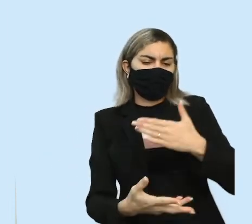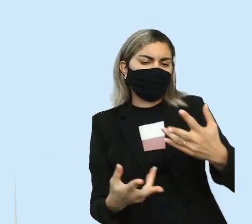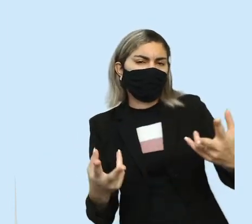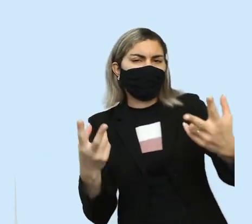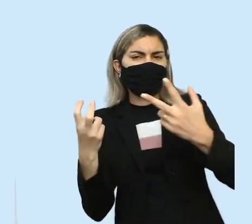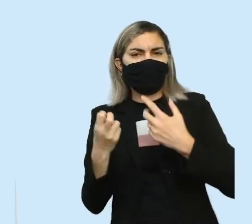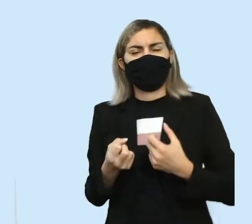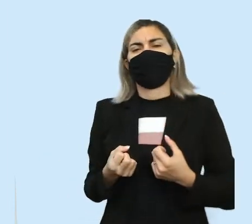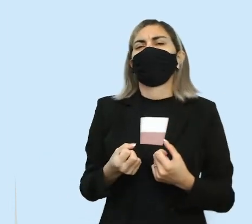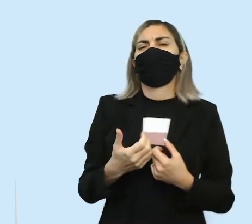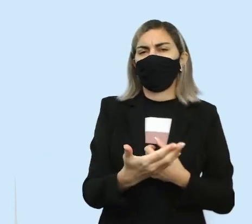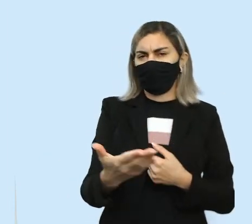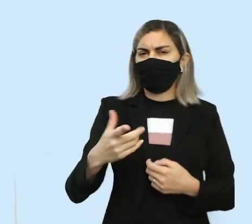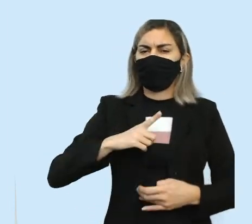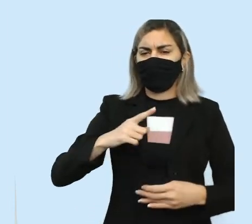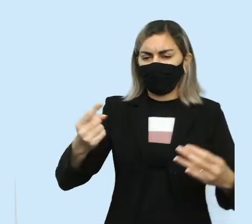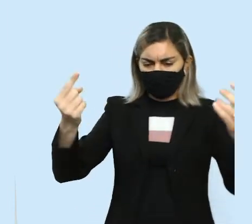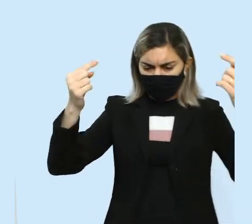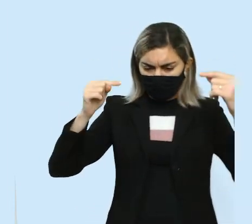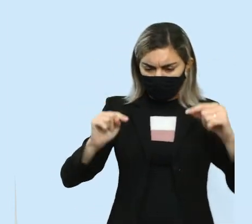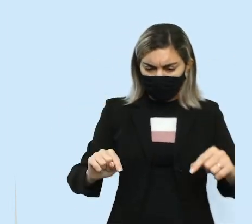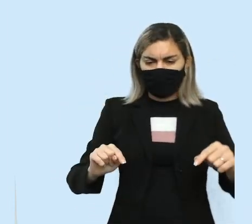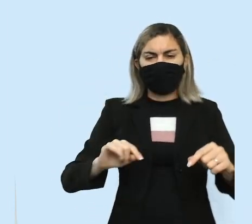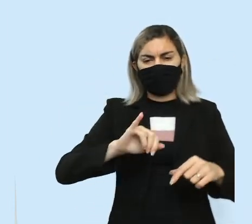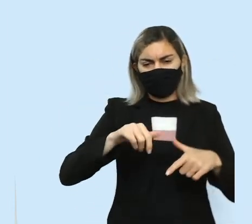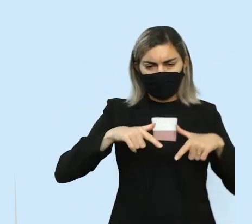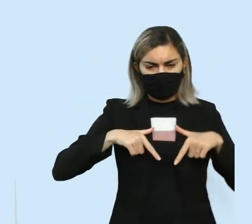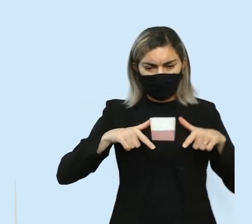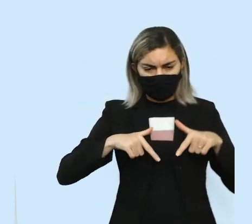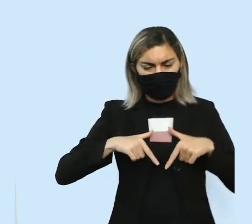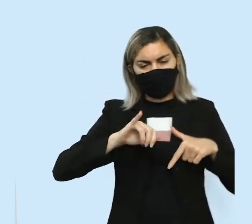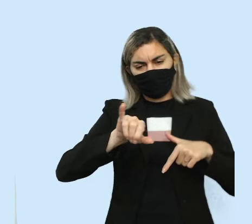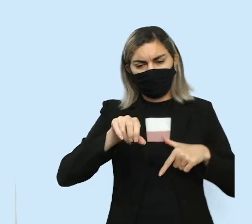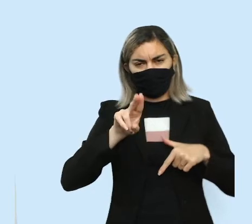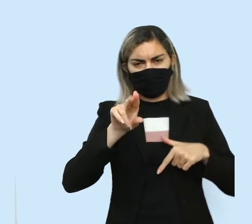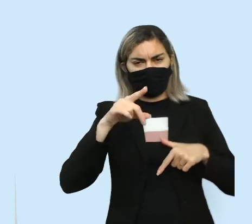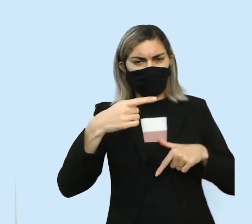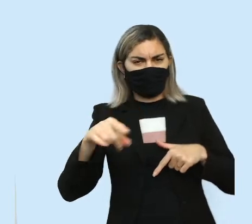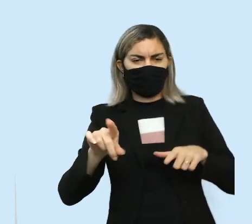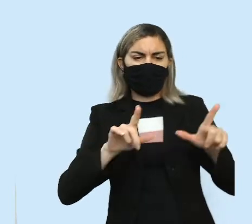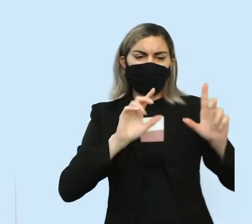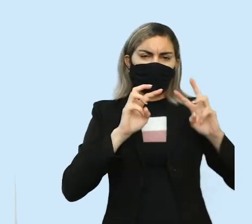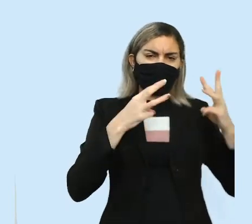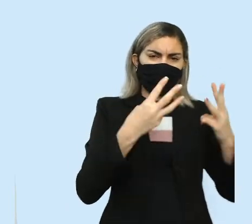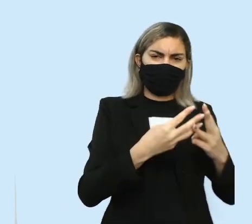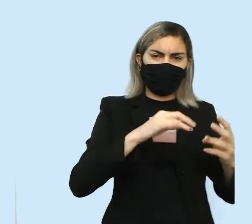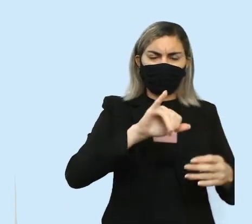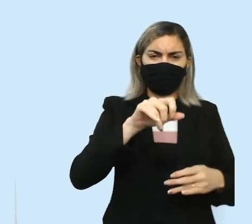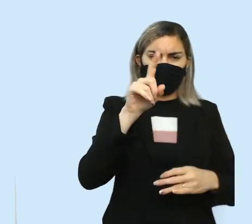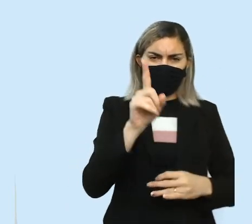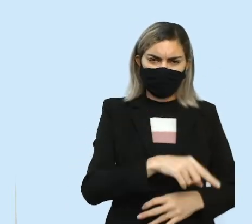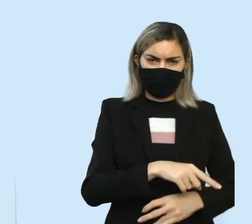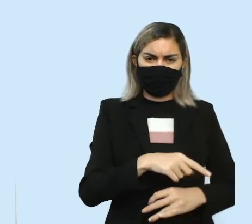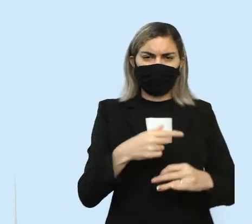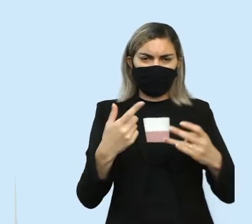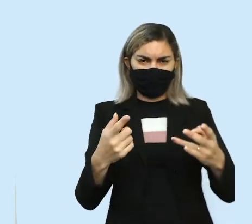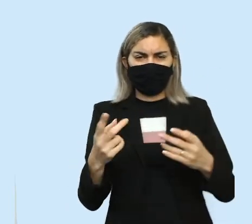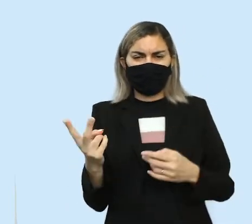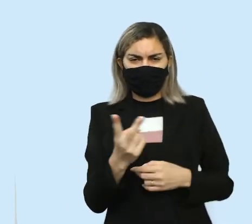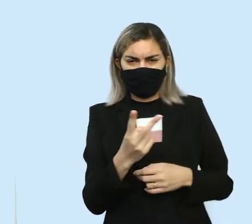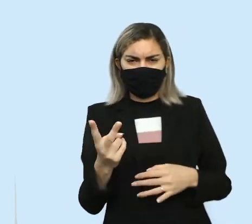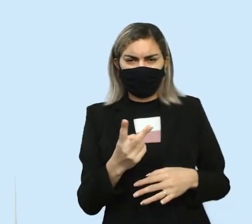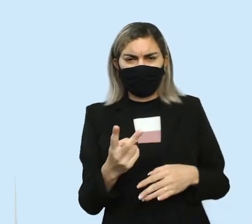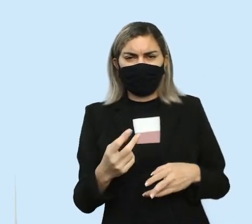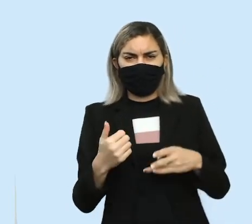perceber o instante em que você tem lá embaixo os judeus, Judá, né? E os israelitas, José. Beleza? É aqui onde a gente